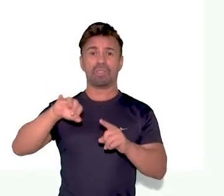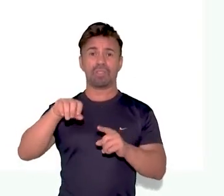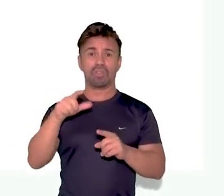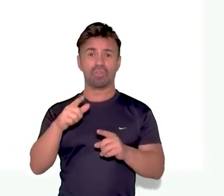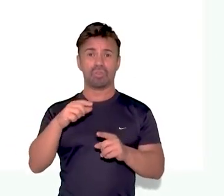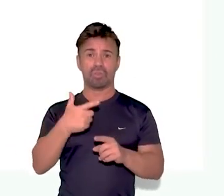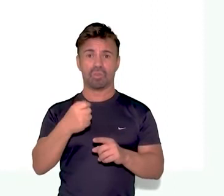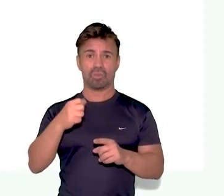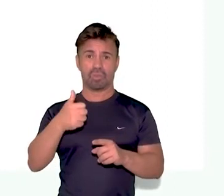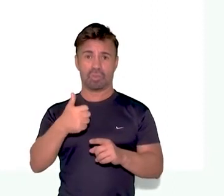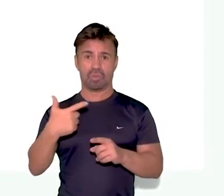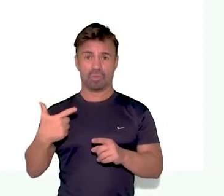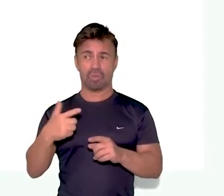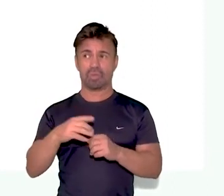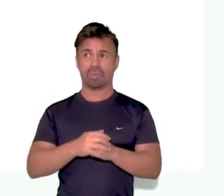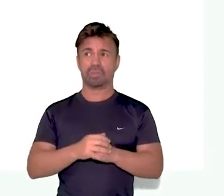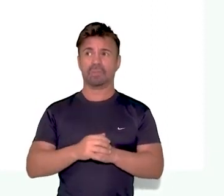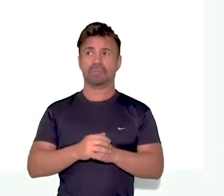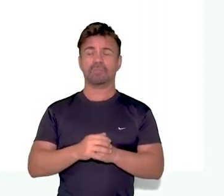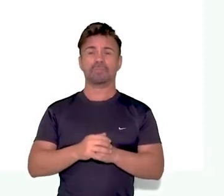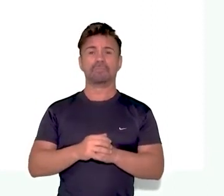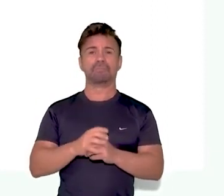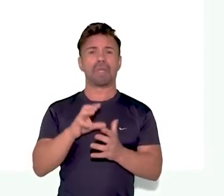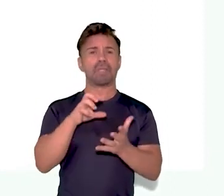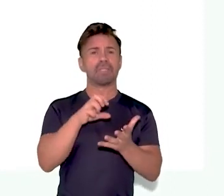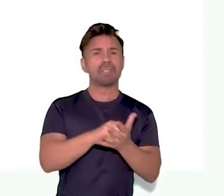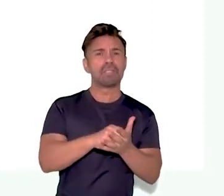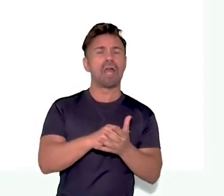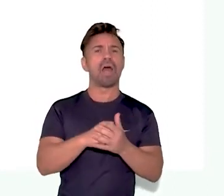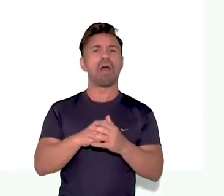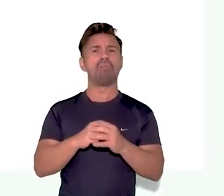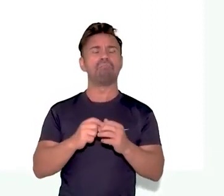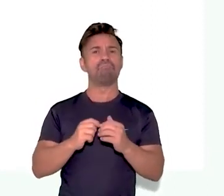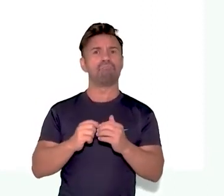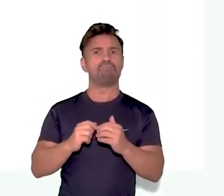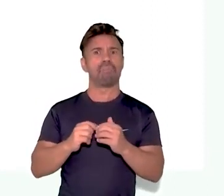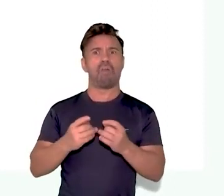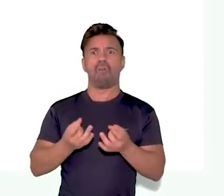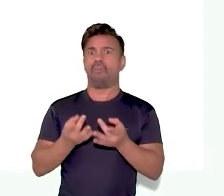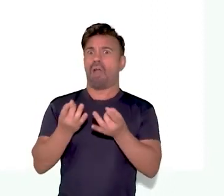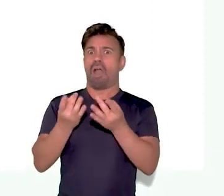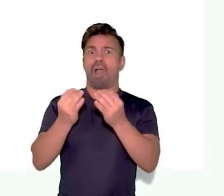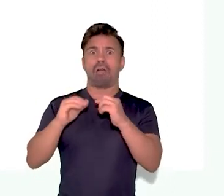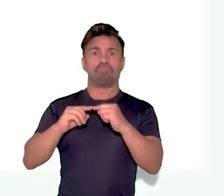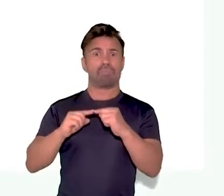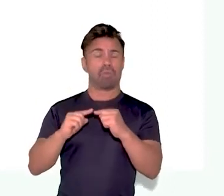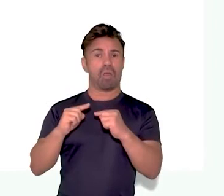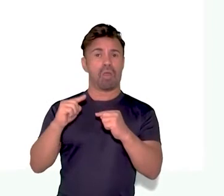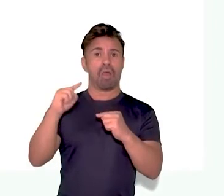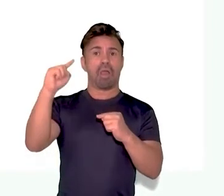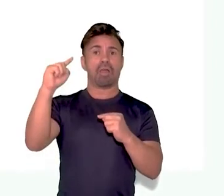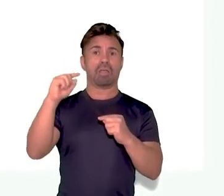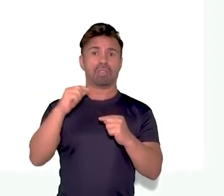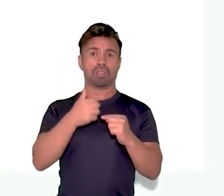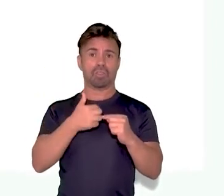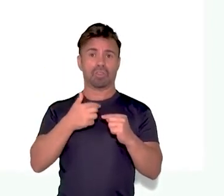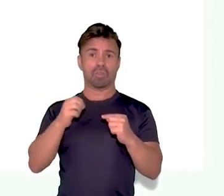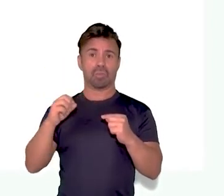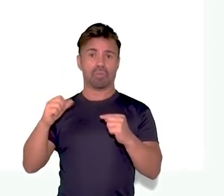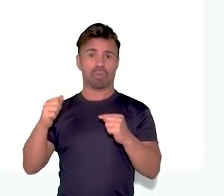2012 o que registraram um aumento em relação ao mês de julho de 2011